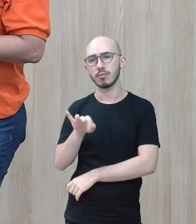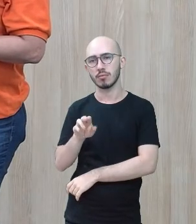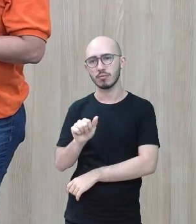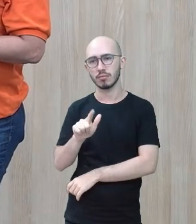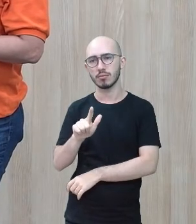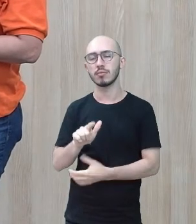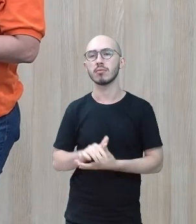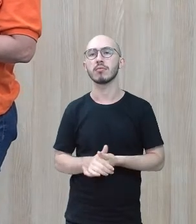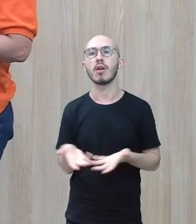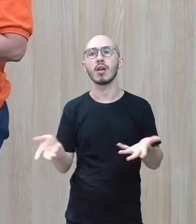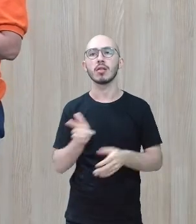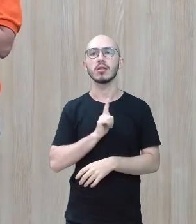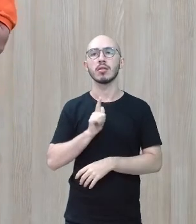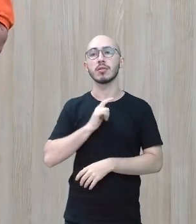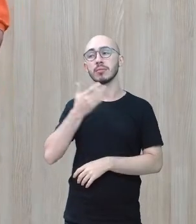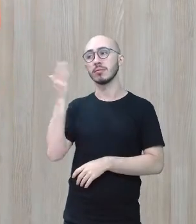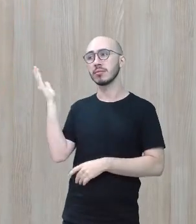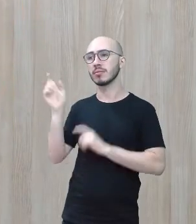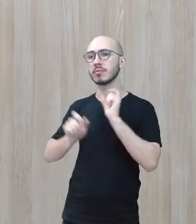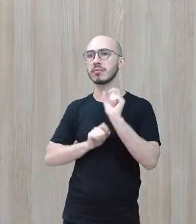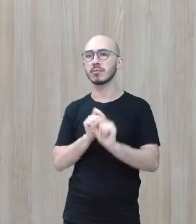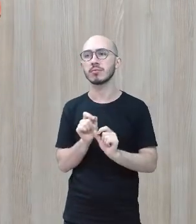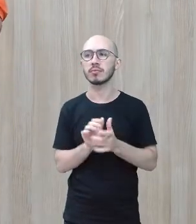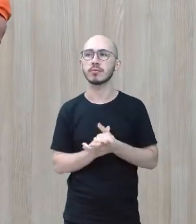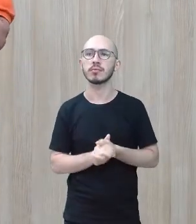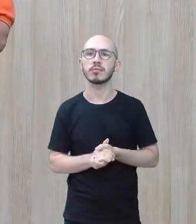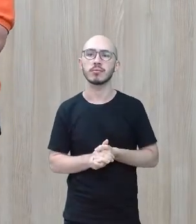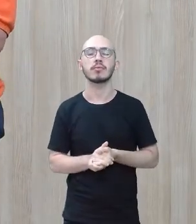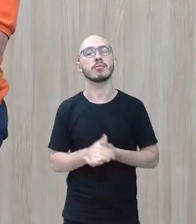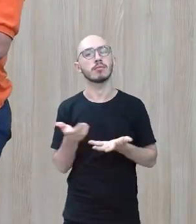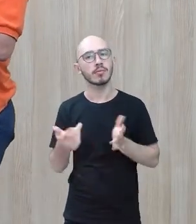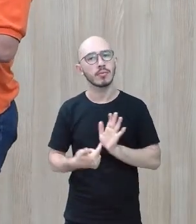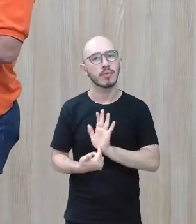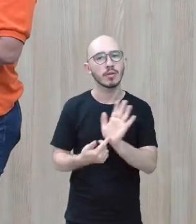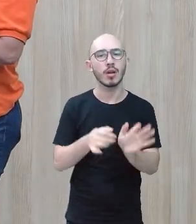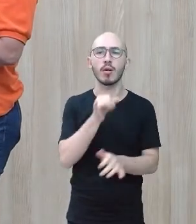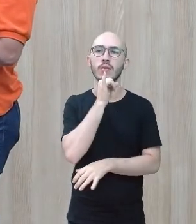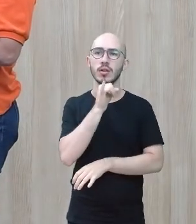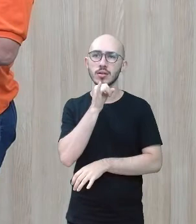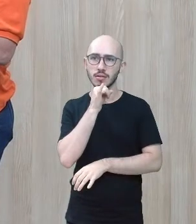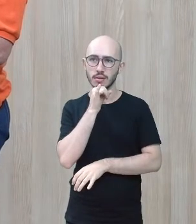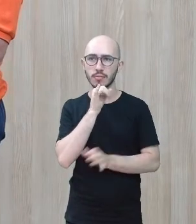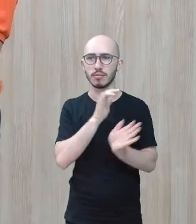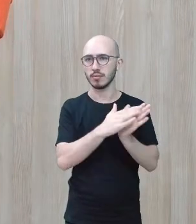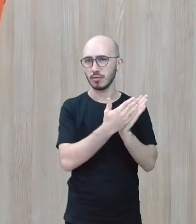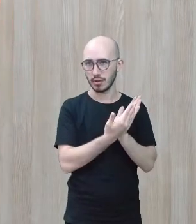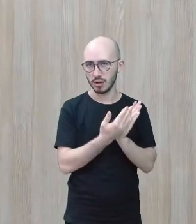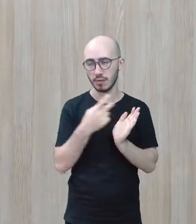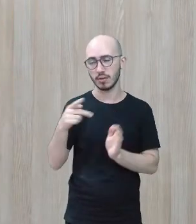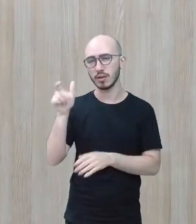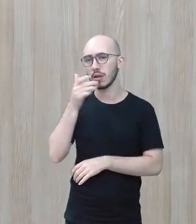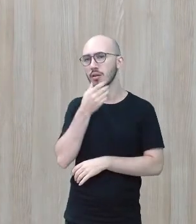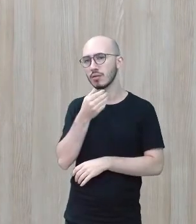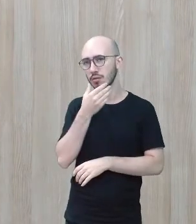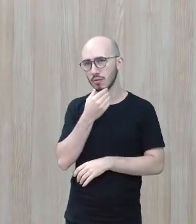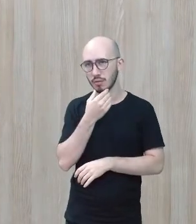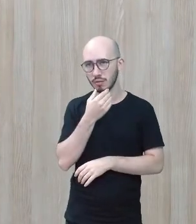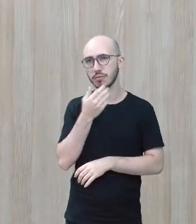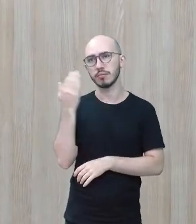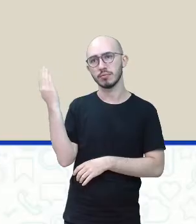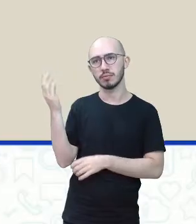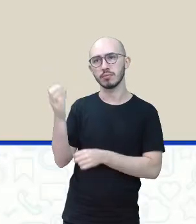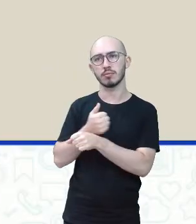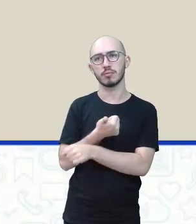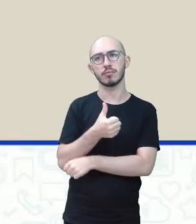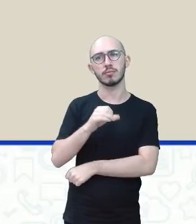Então, nós temos aqui, não é? Eu citei para vocês uma obra dele, Memórias do Cárcere, de 1953,